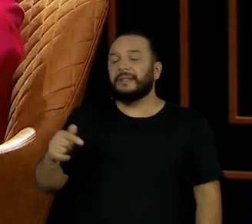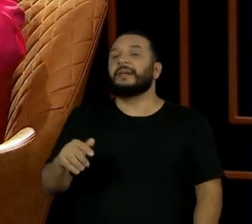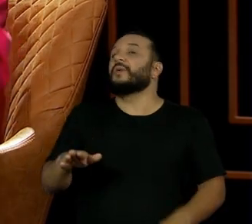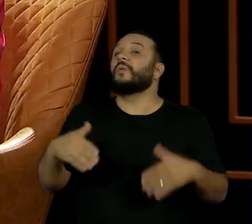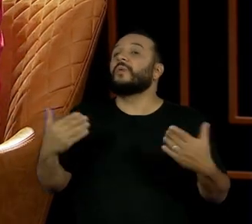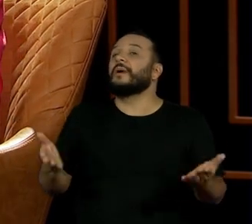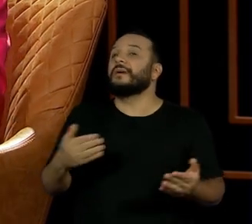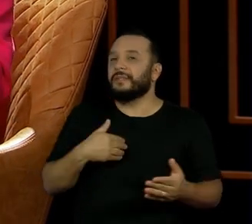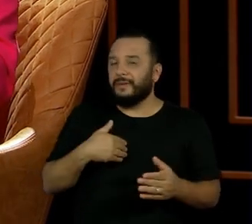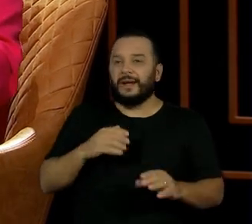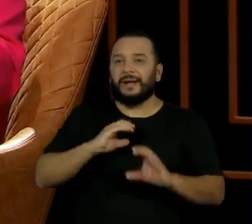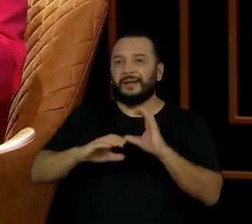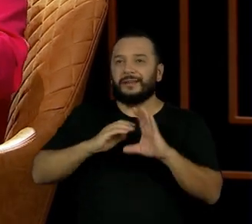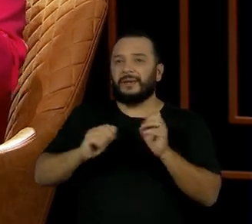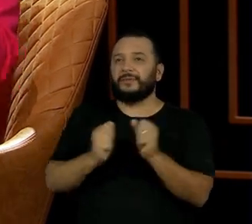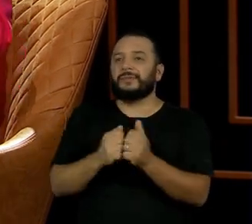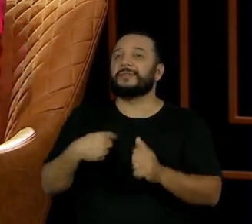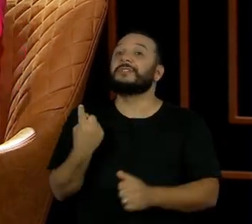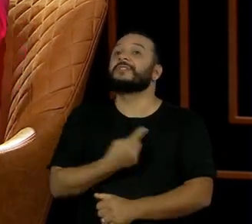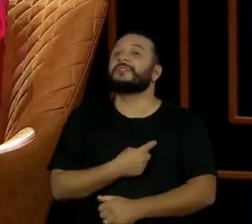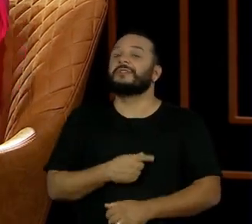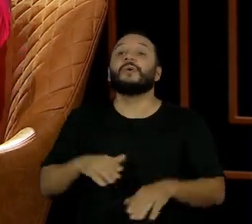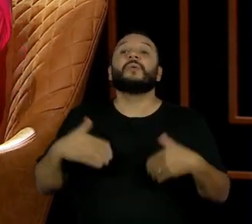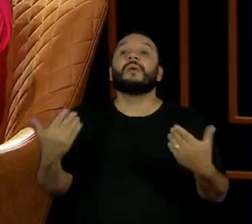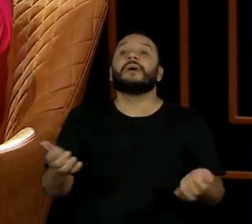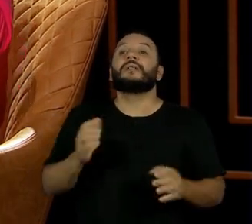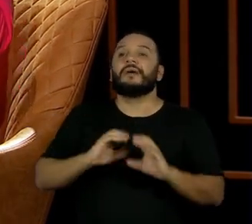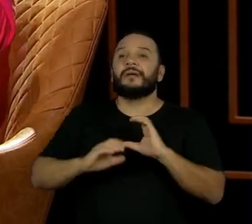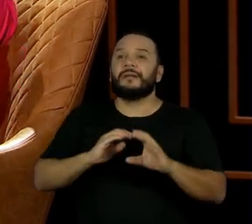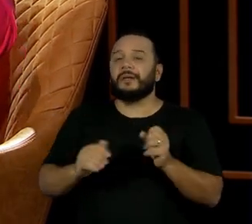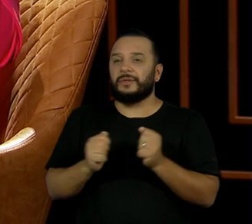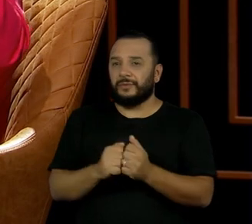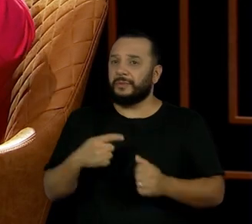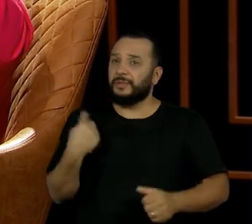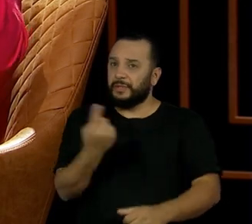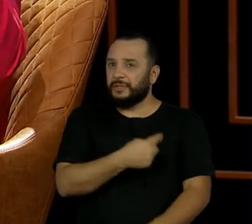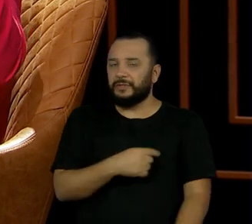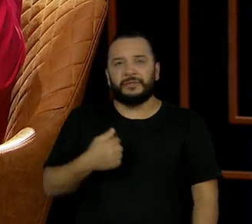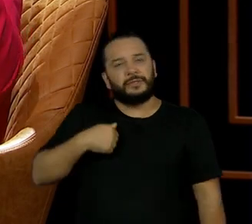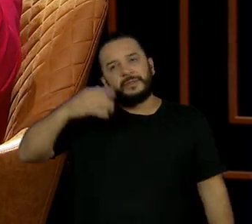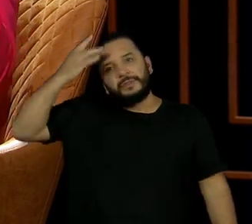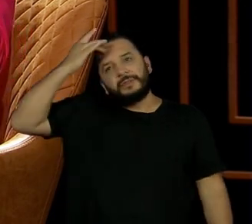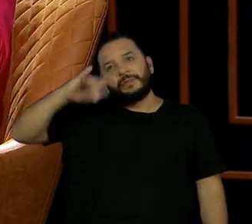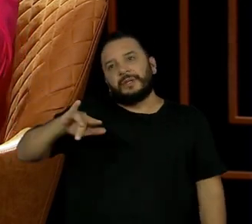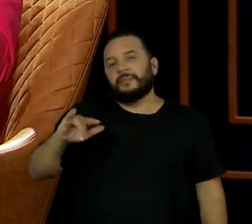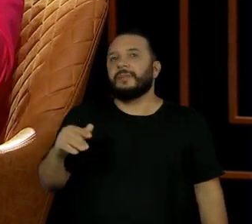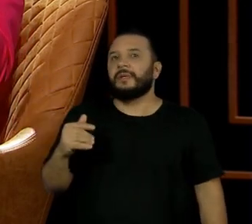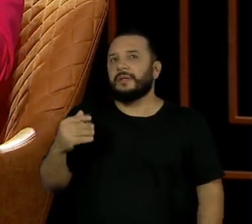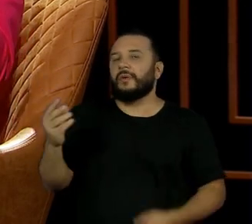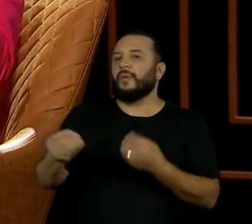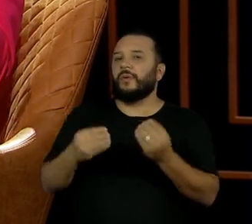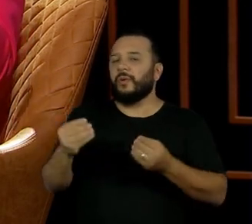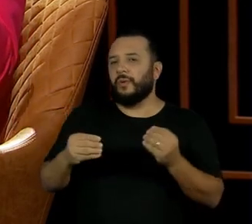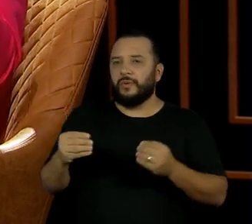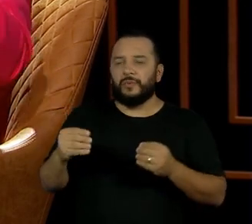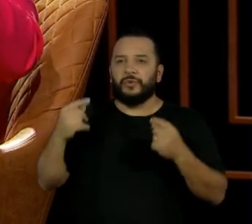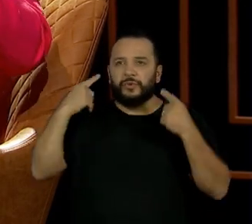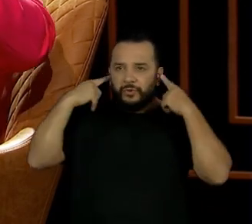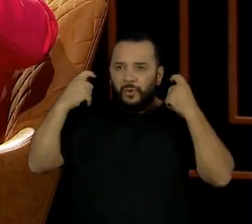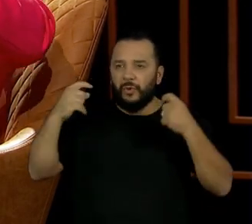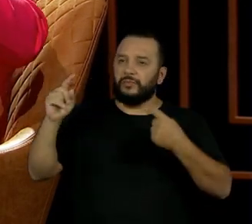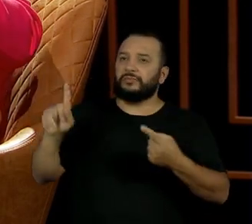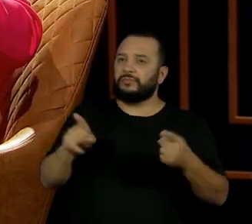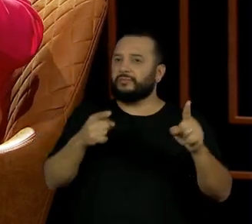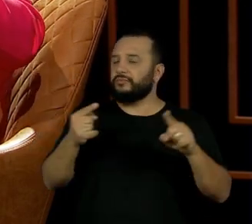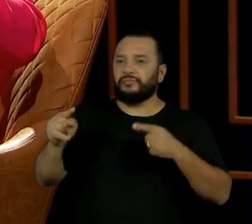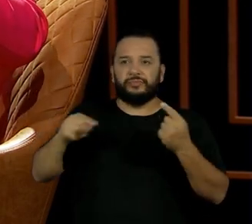quando foi cantar com a gente e eu não tinha ideia da dimensão da sonoridade E aí